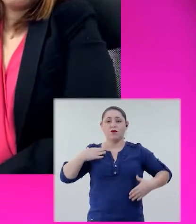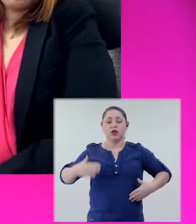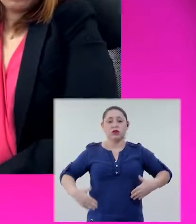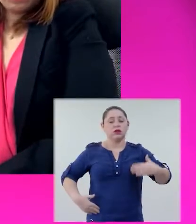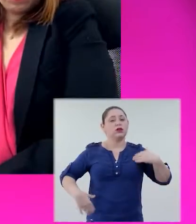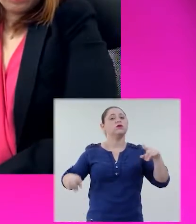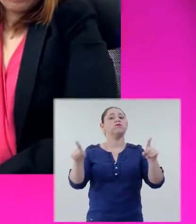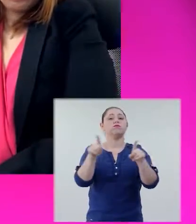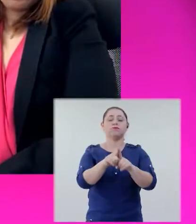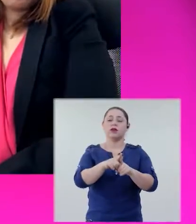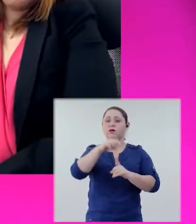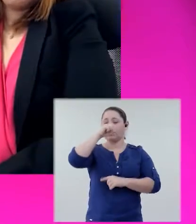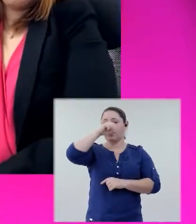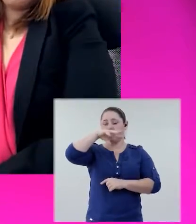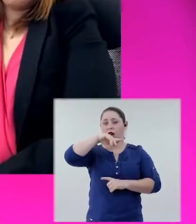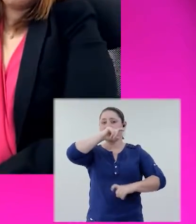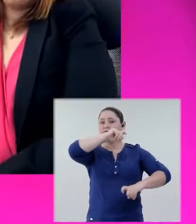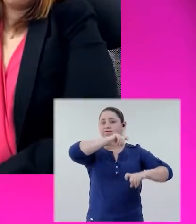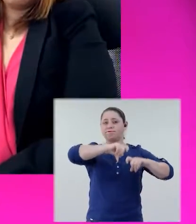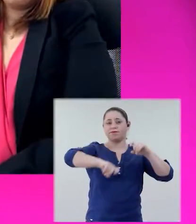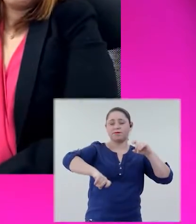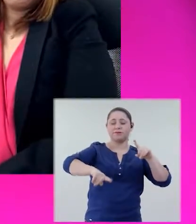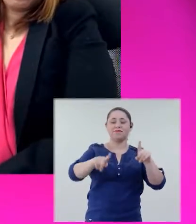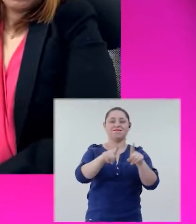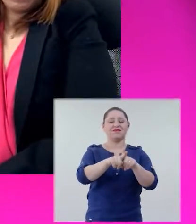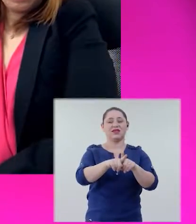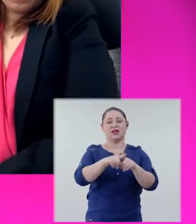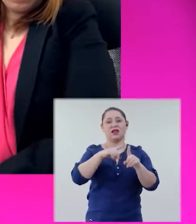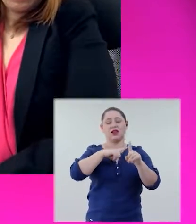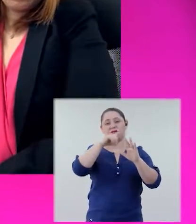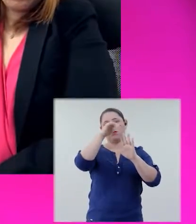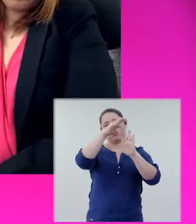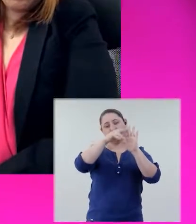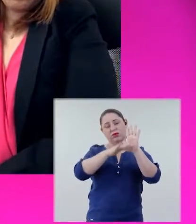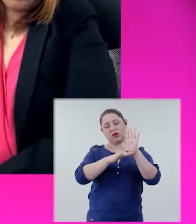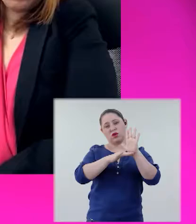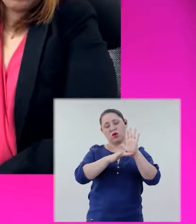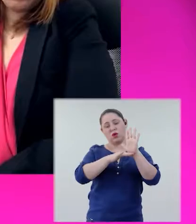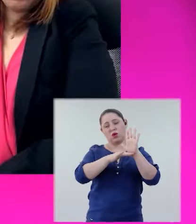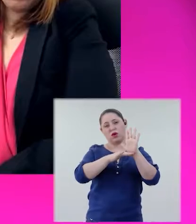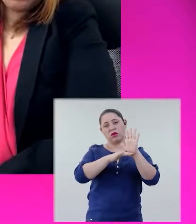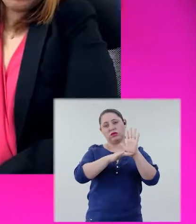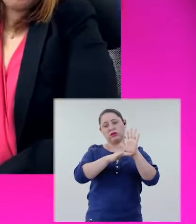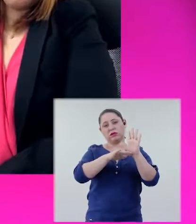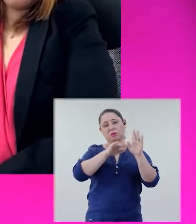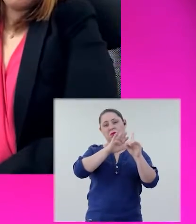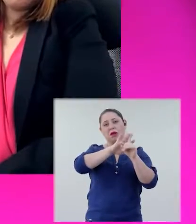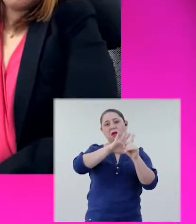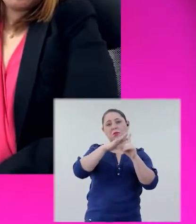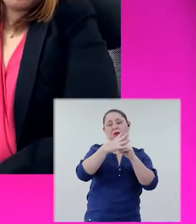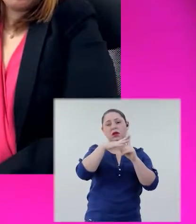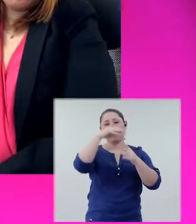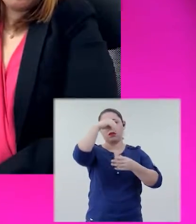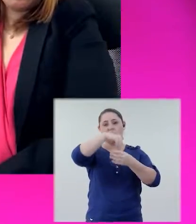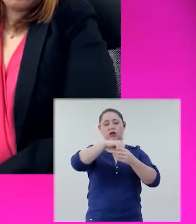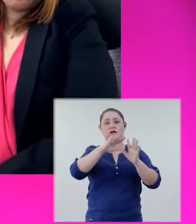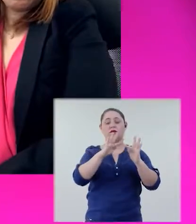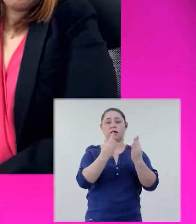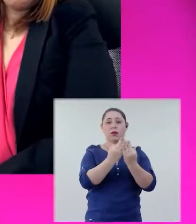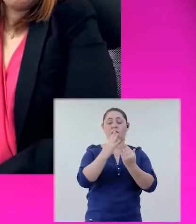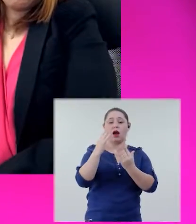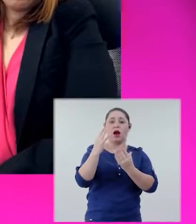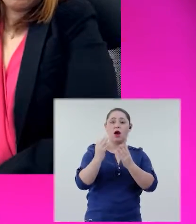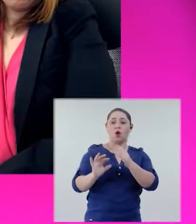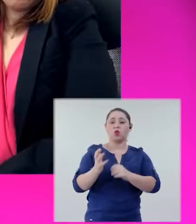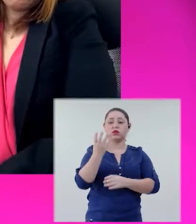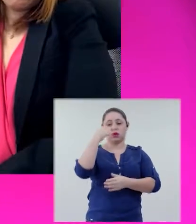violência física, nós temos a violência sexual. Aí nós caracterizamos o abuso sexual, que ele pode ser